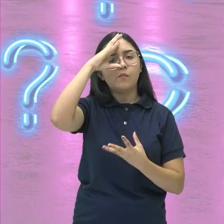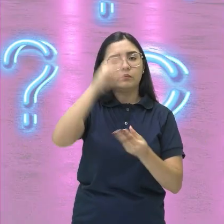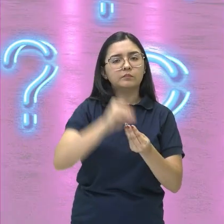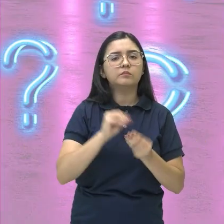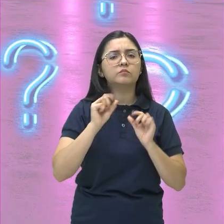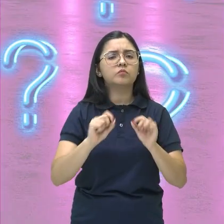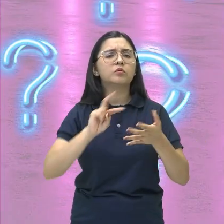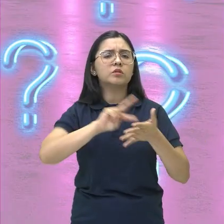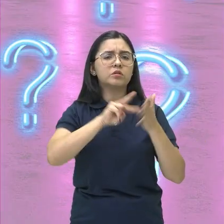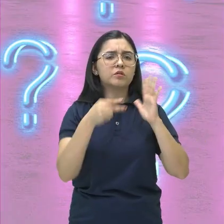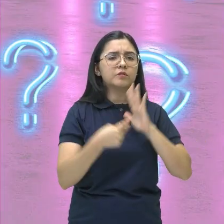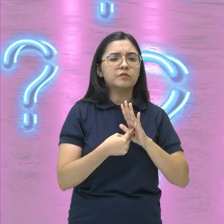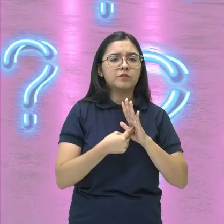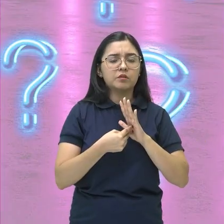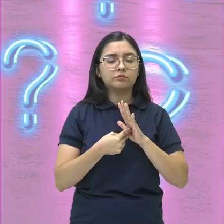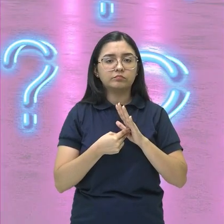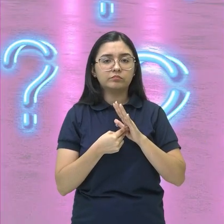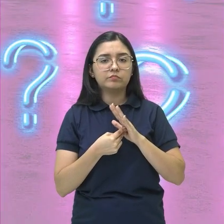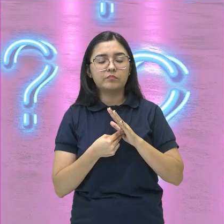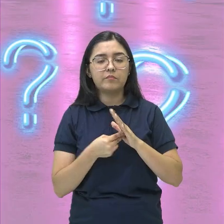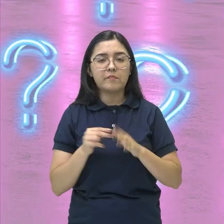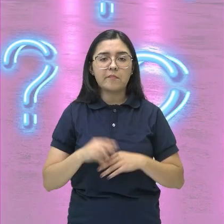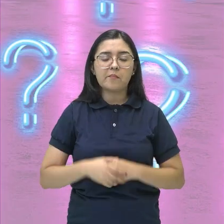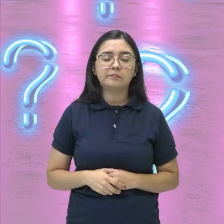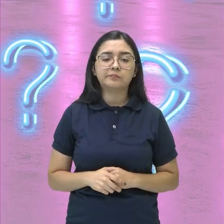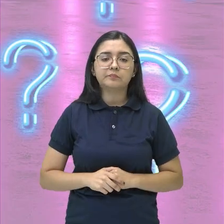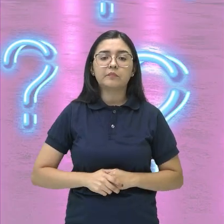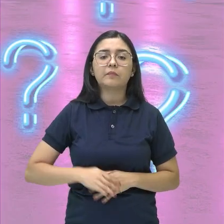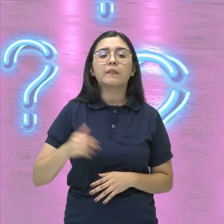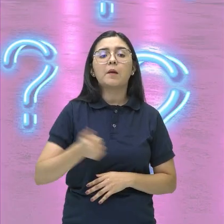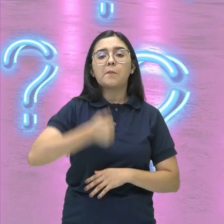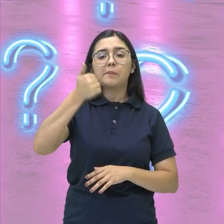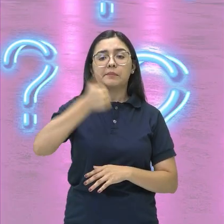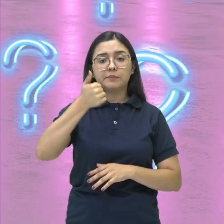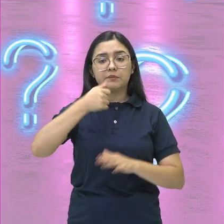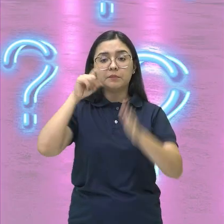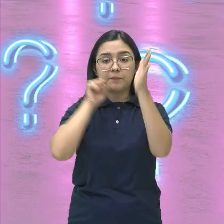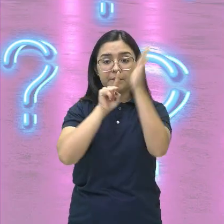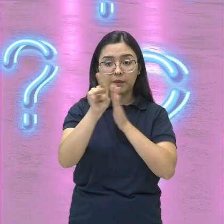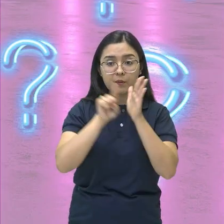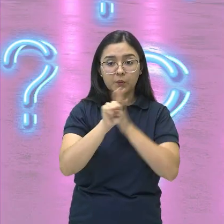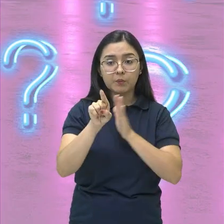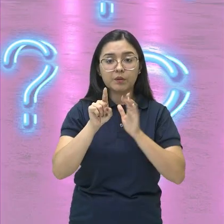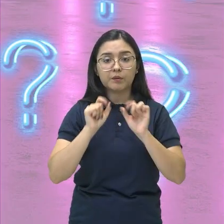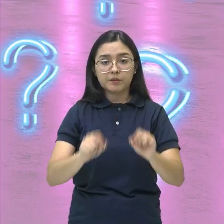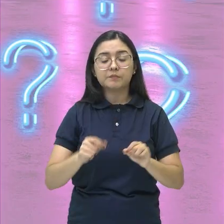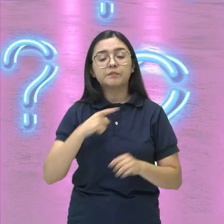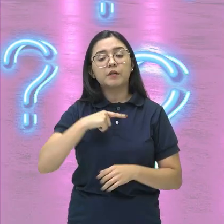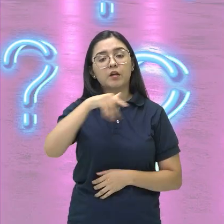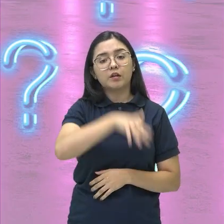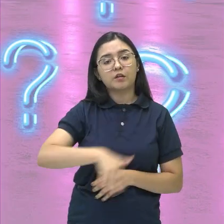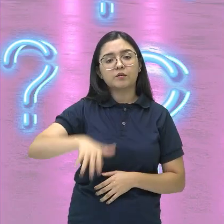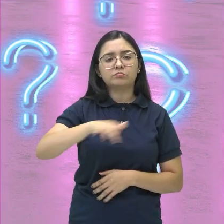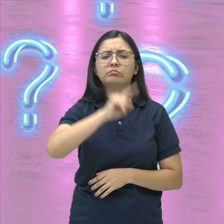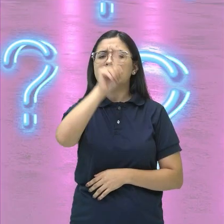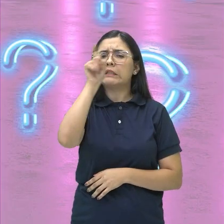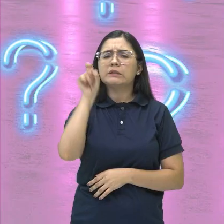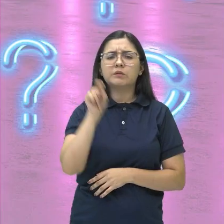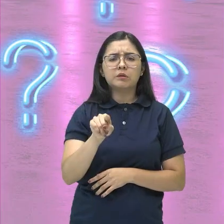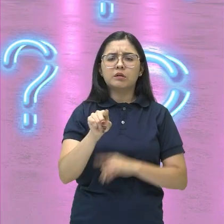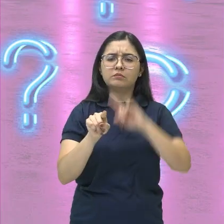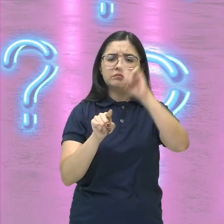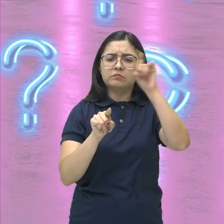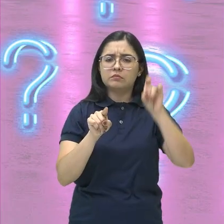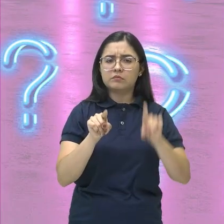né, como é que se dá isso aí. E a primeira pergunta que eu faço para vocês, né, estamos aqui, na dúvida, né?